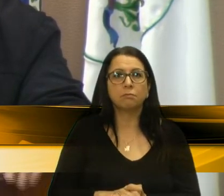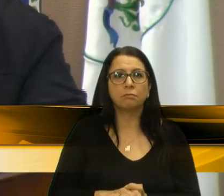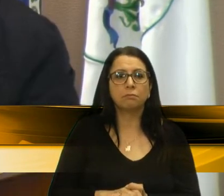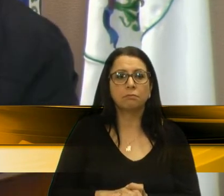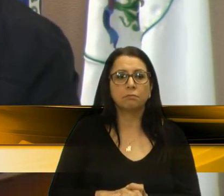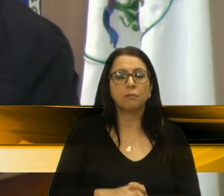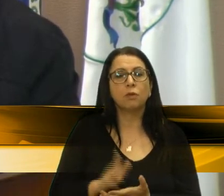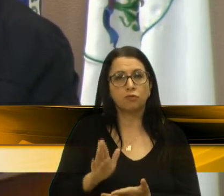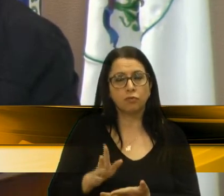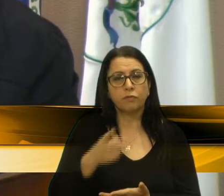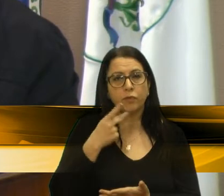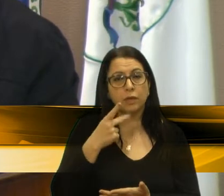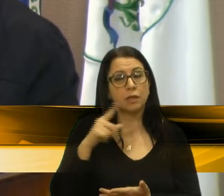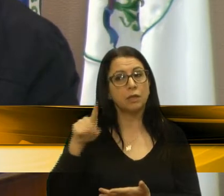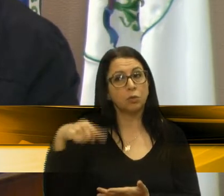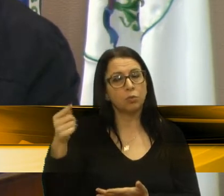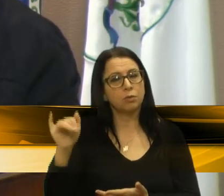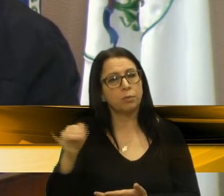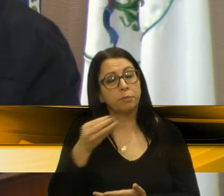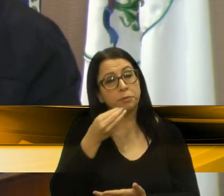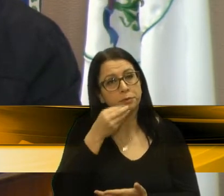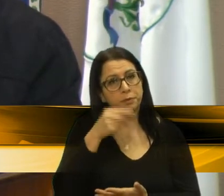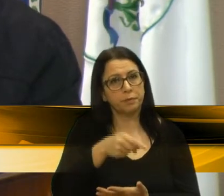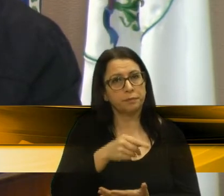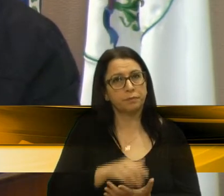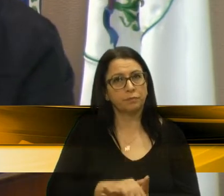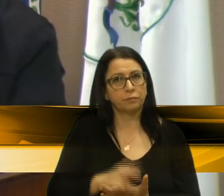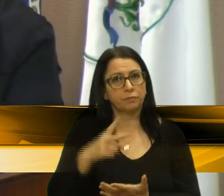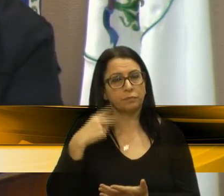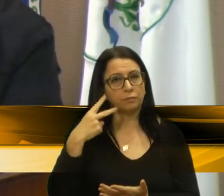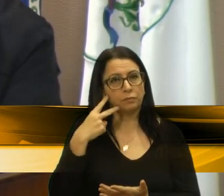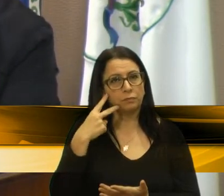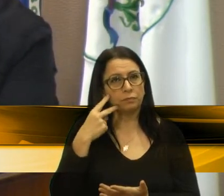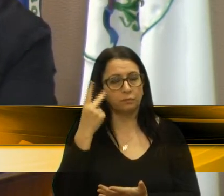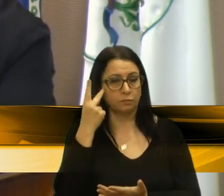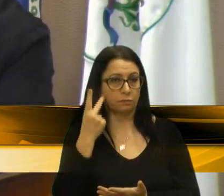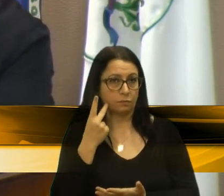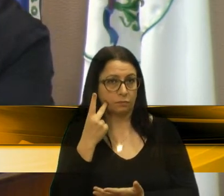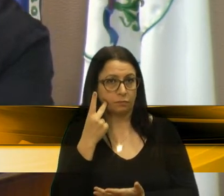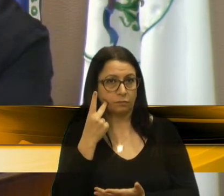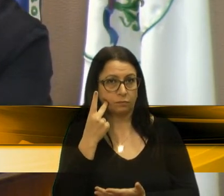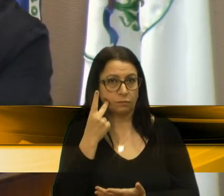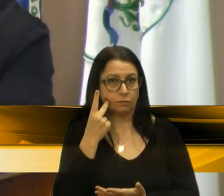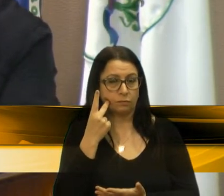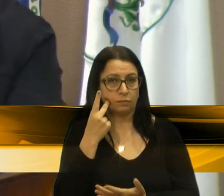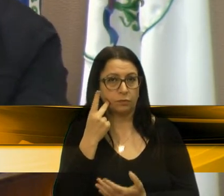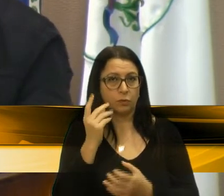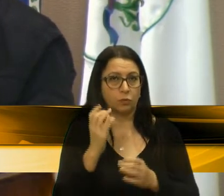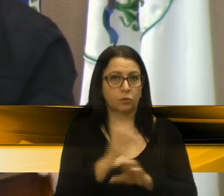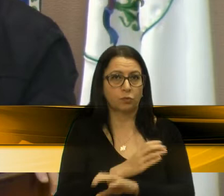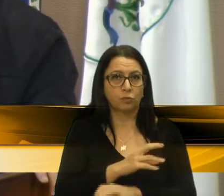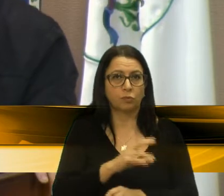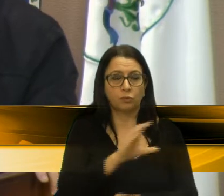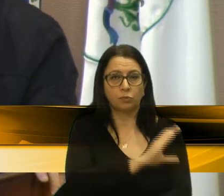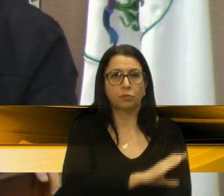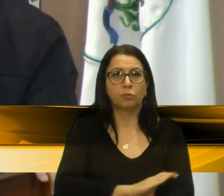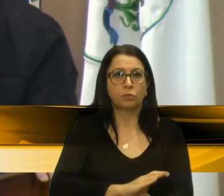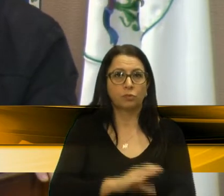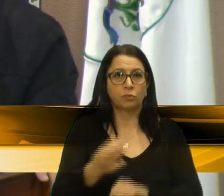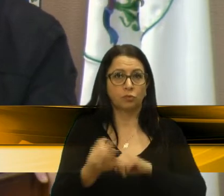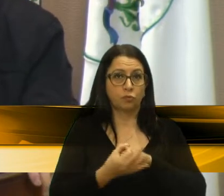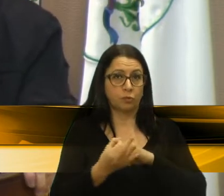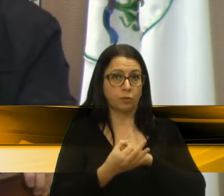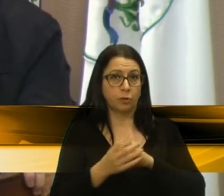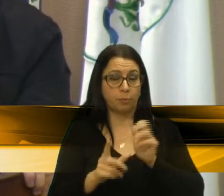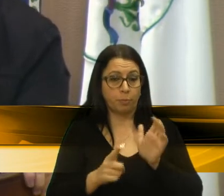Eu já disse aqui em outras oportunidades, o vereador Renato Nunes, o assessoria que concluiu o curso de Direito, que um dos